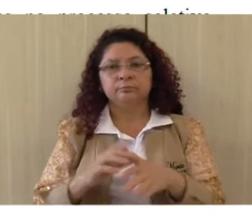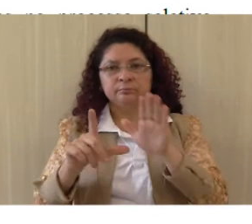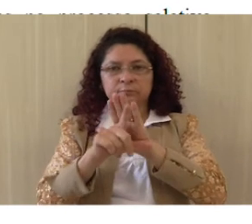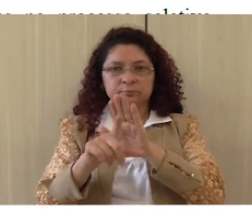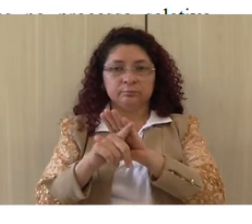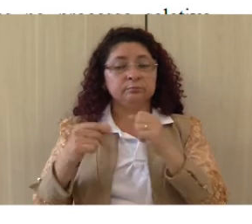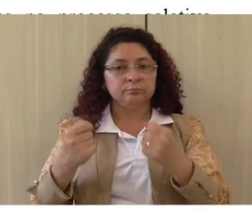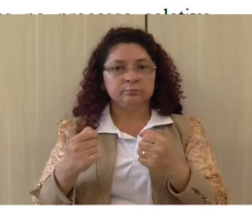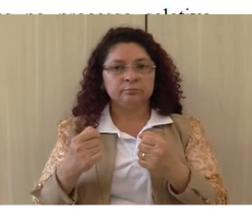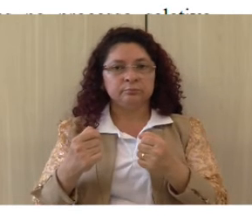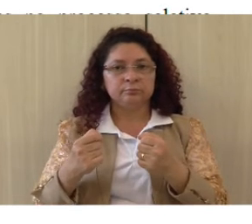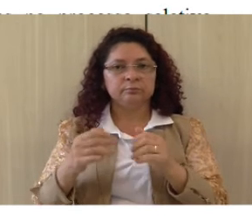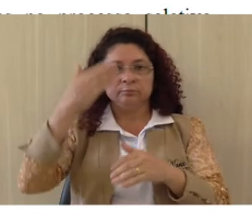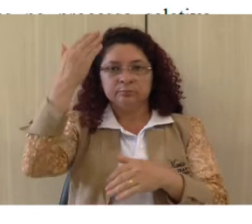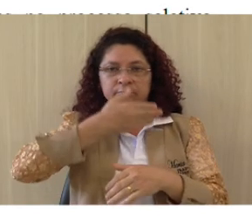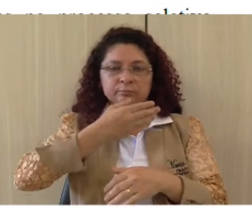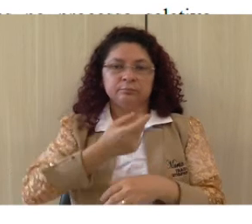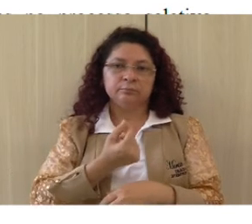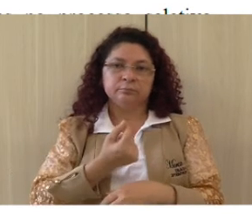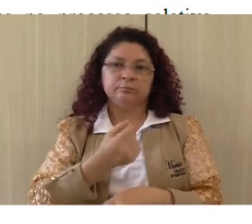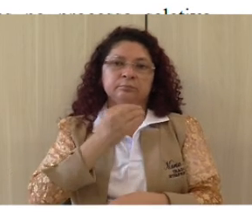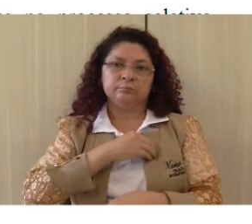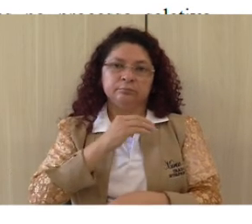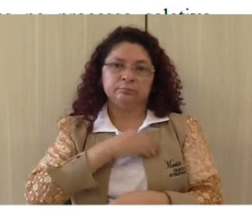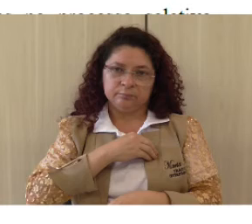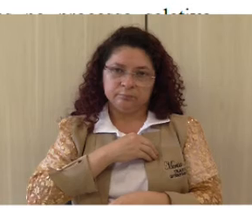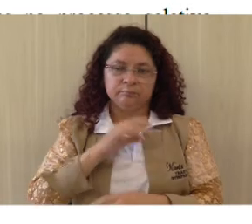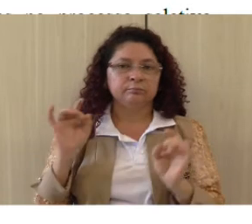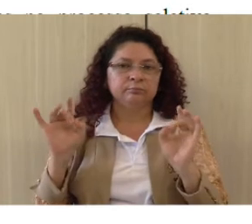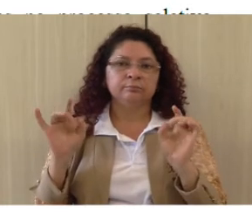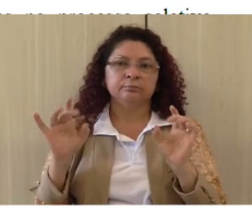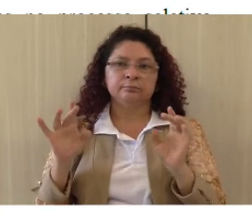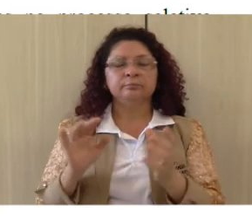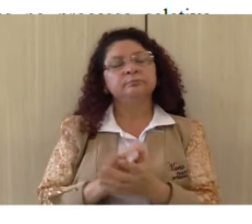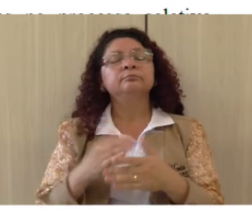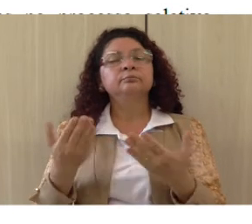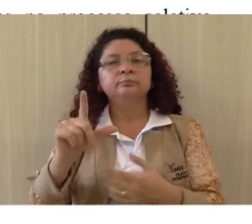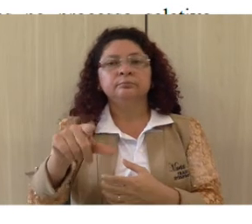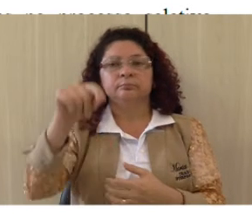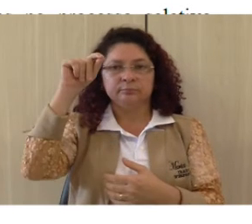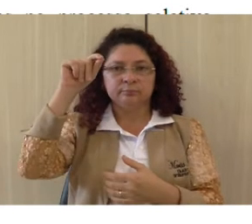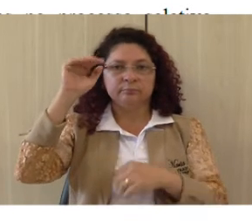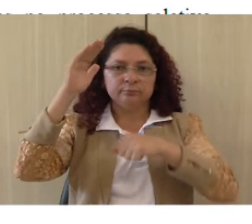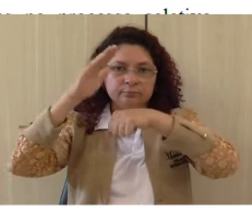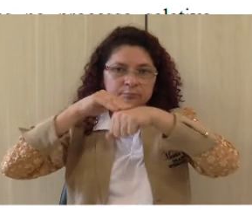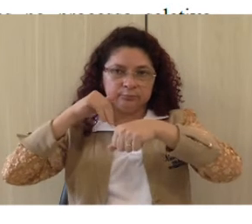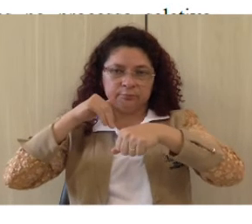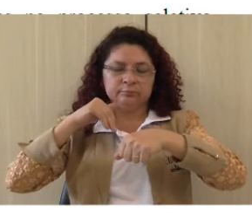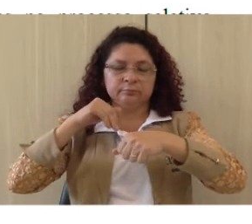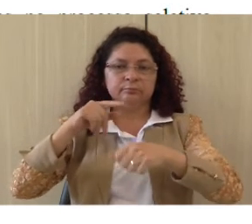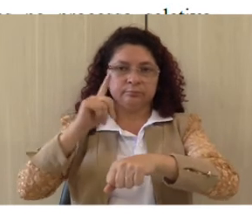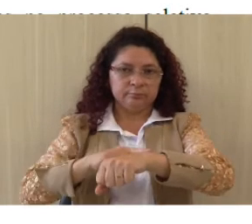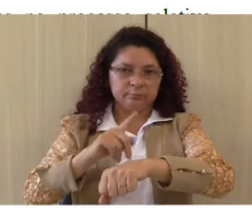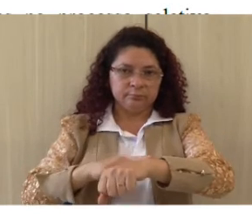candidato deverá submeter sua comprovação de renda à comissão do processo seletivo especial, quando solicitado em tempo